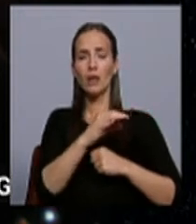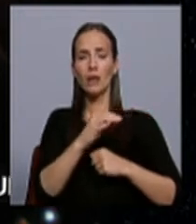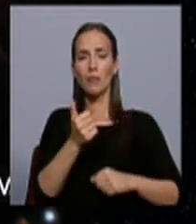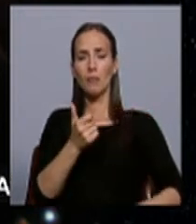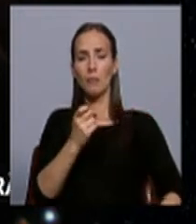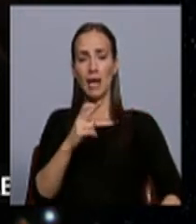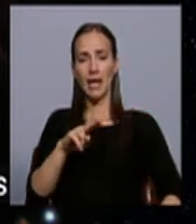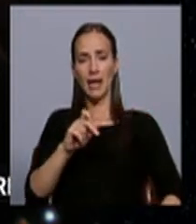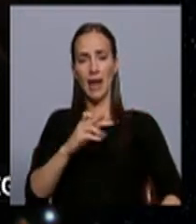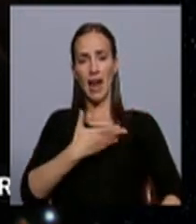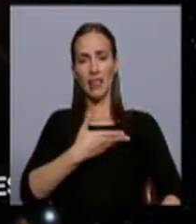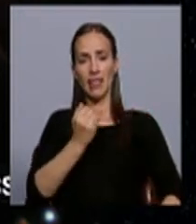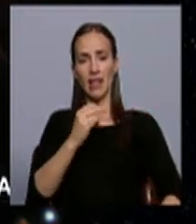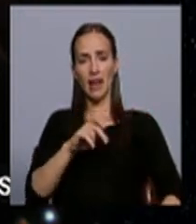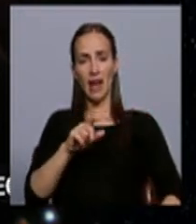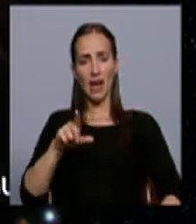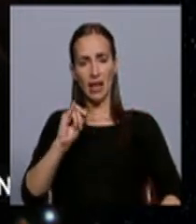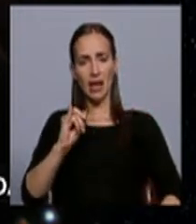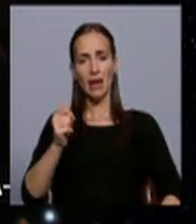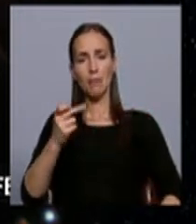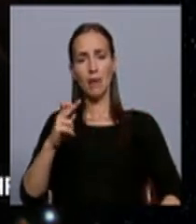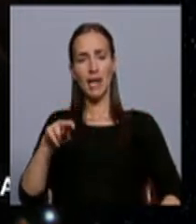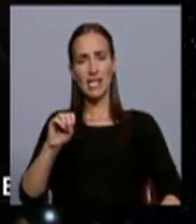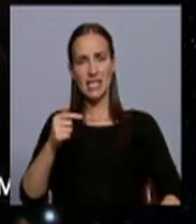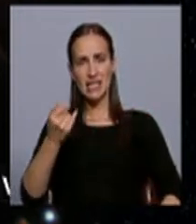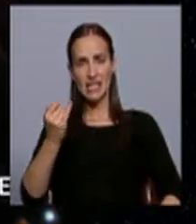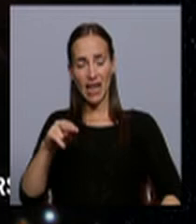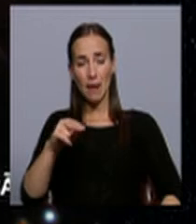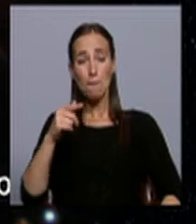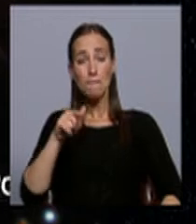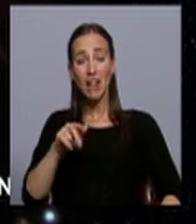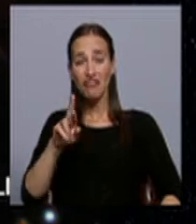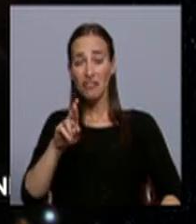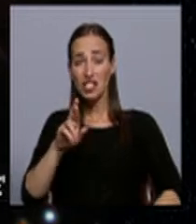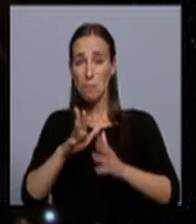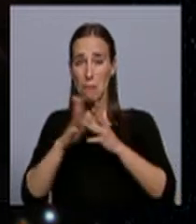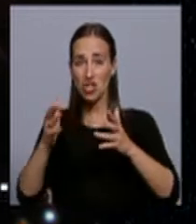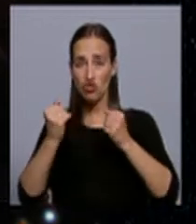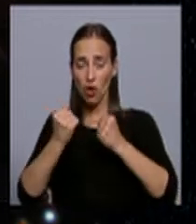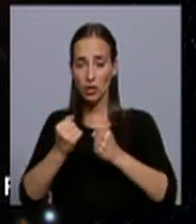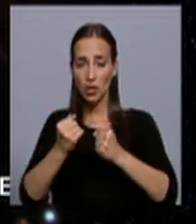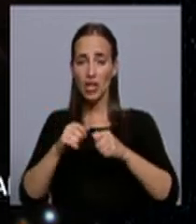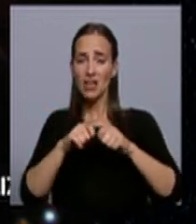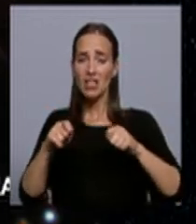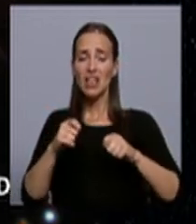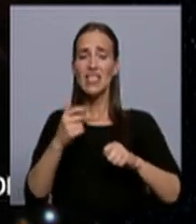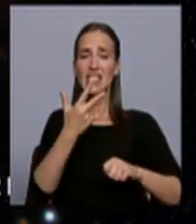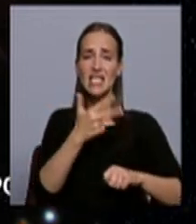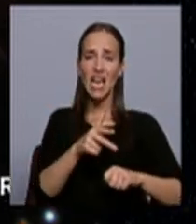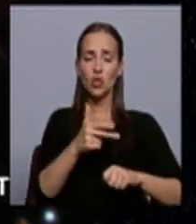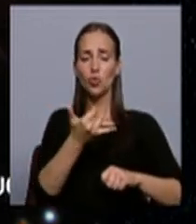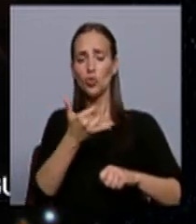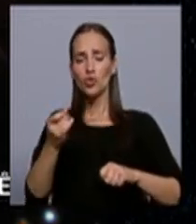poderá ser o mais maciço e o mais maior dos cometas, o cometa Bernardelli-Bernstein, que é 1000 vezes